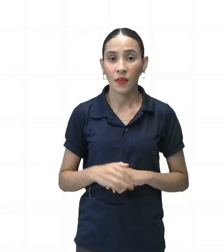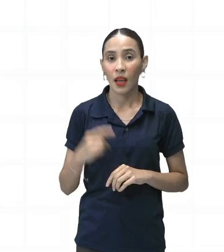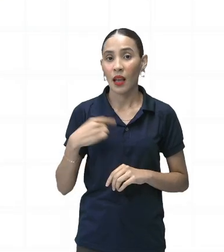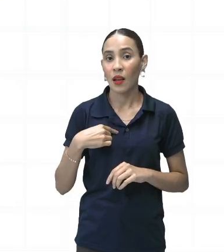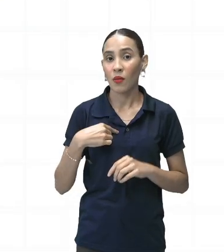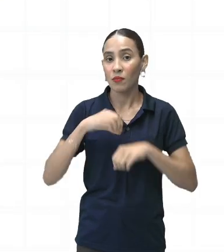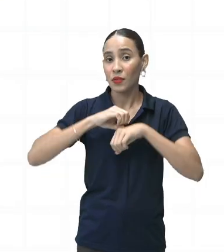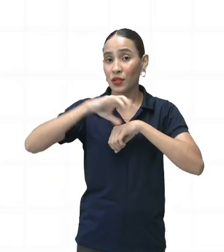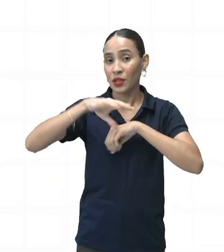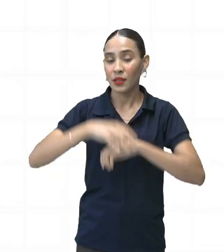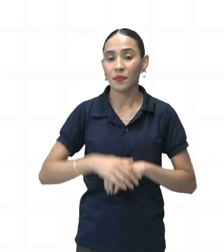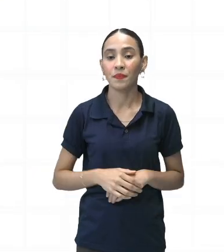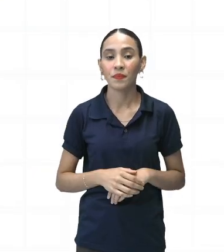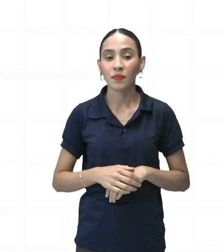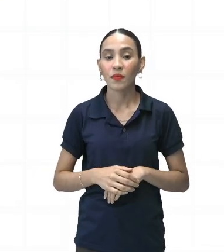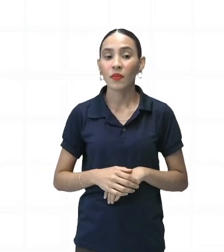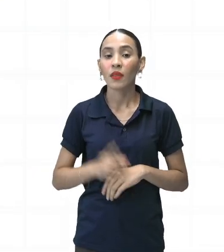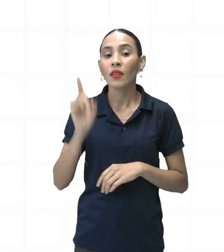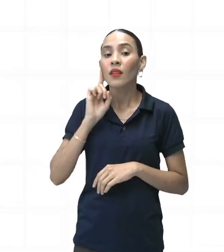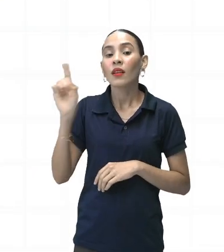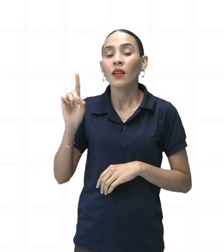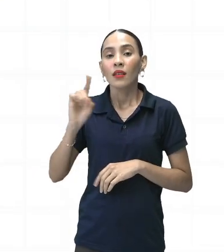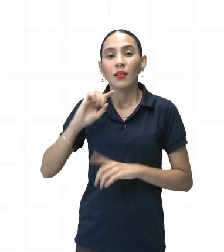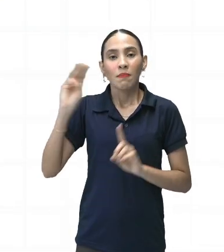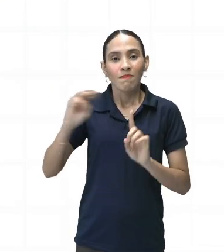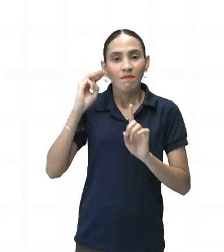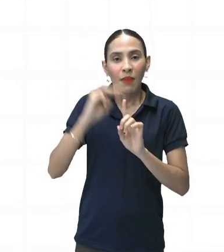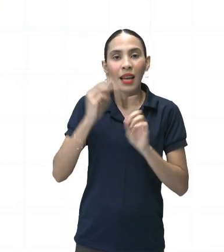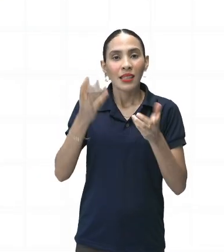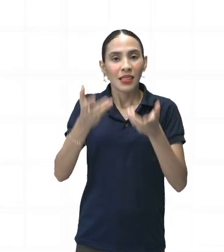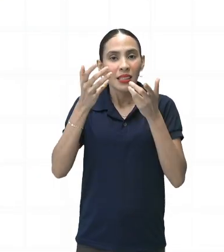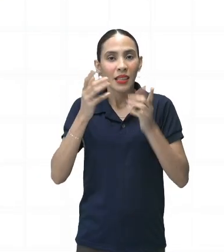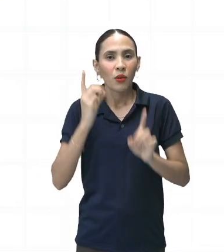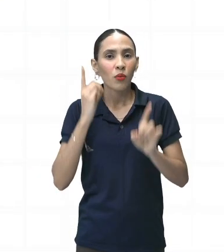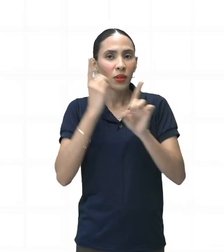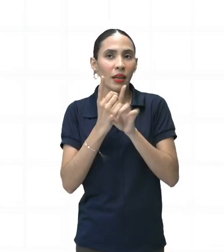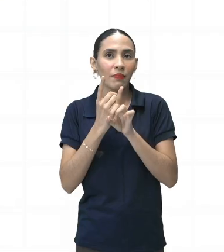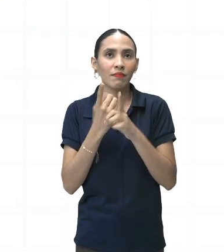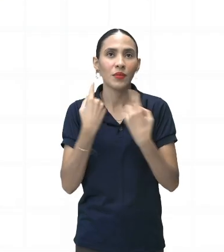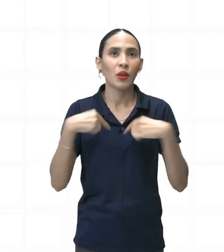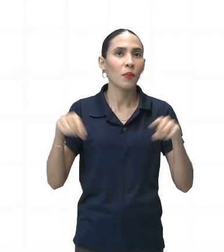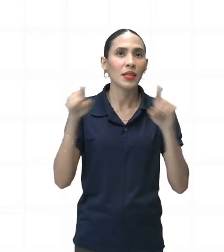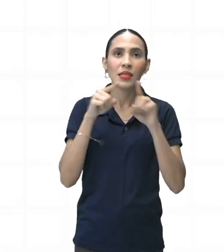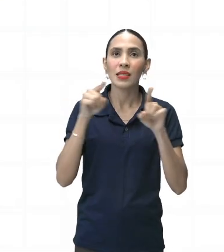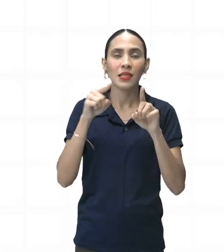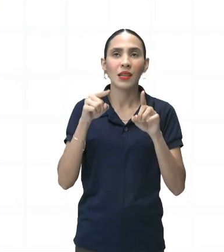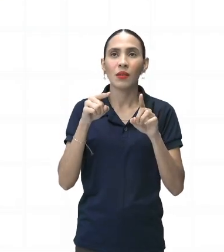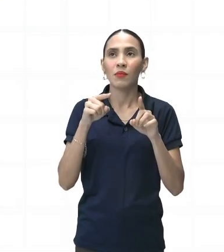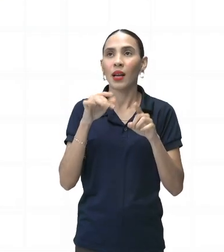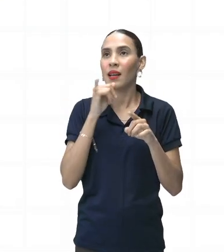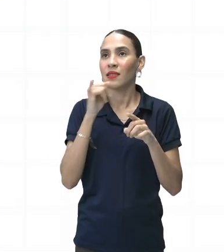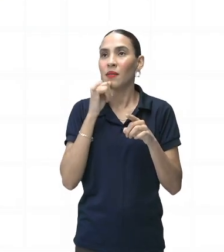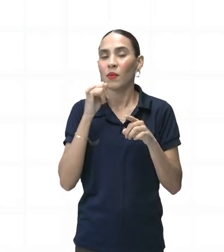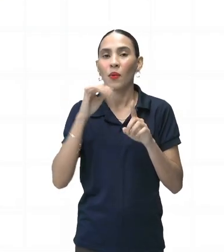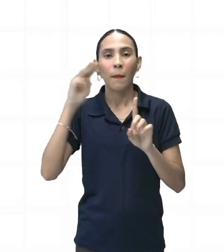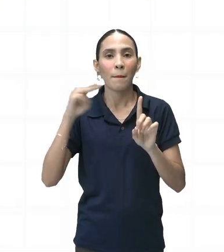dar um spoiler, tá? Essa busca por metas não deve ser uma busca de